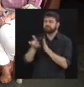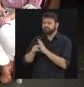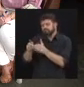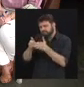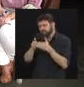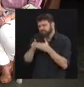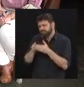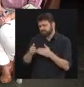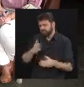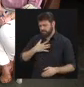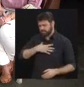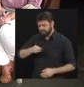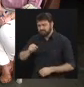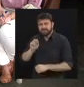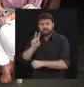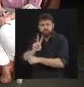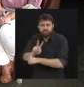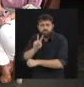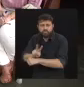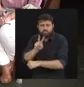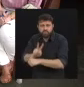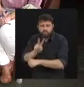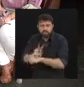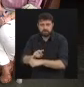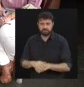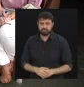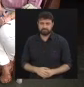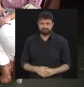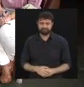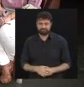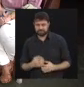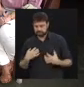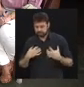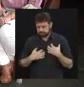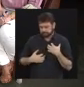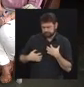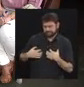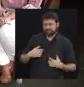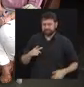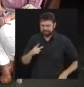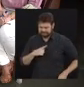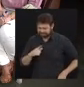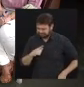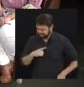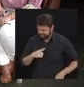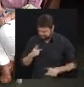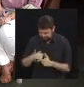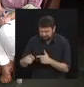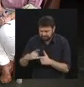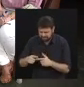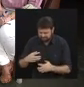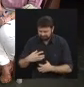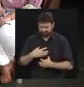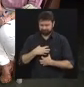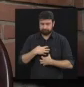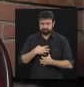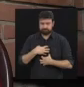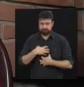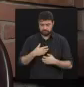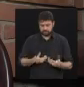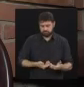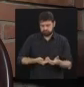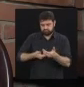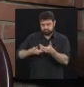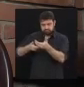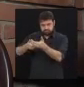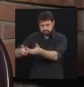cuida do meu filho. Que você sentiu que tinha alguma coisa errada? Não sei, né? Aí levaram ele. Então, assim,